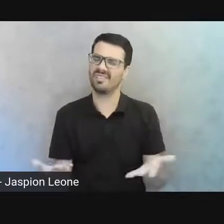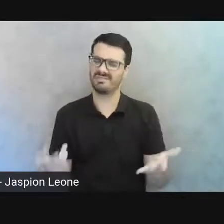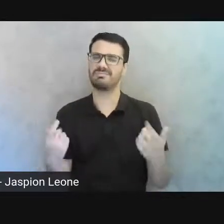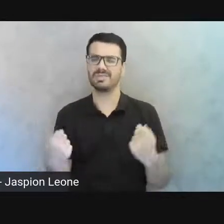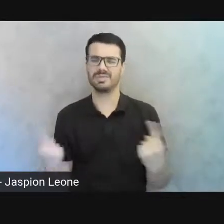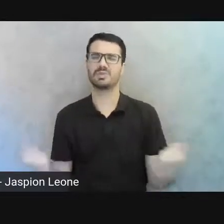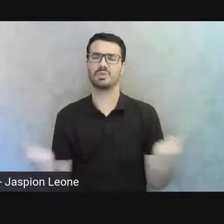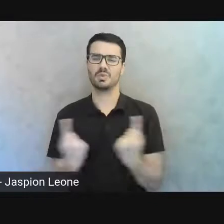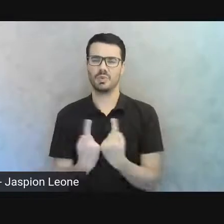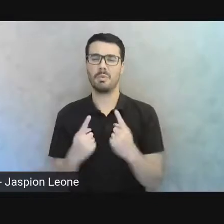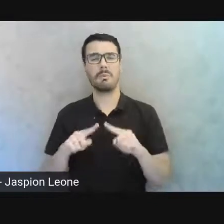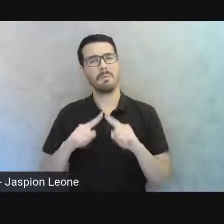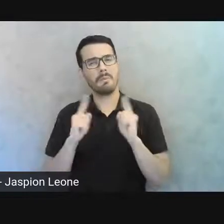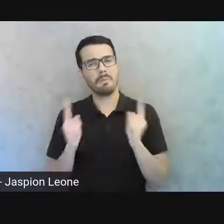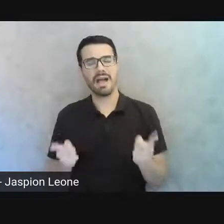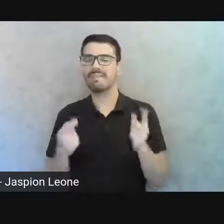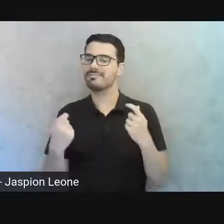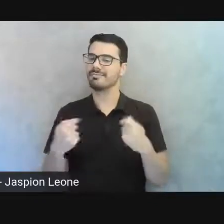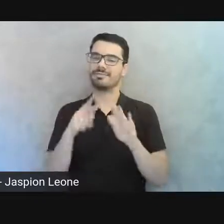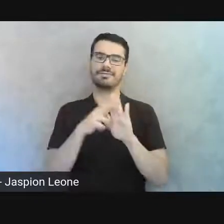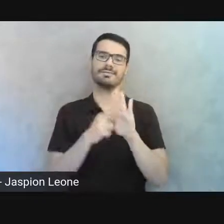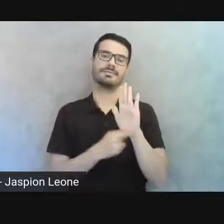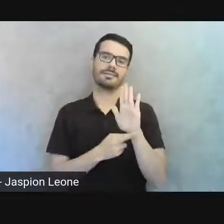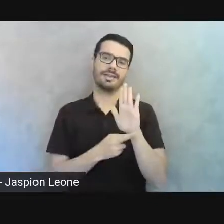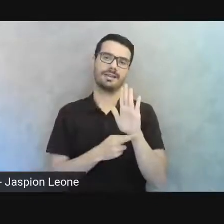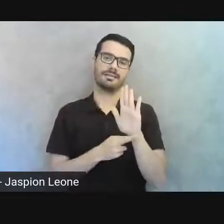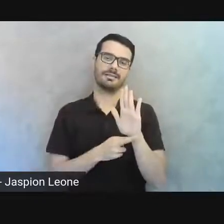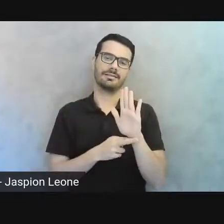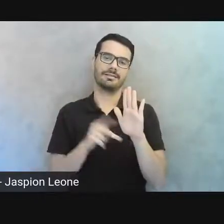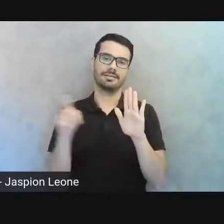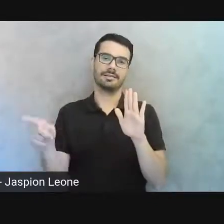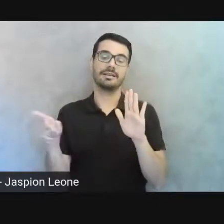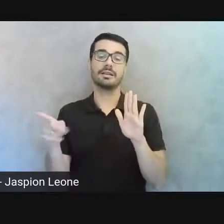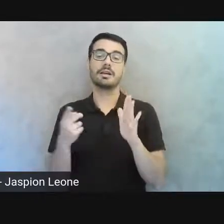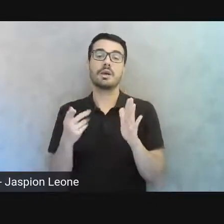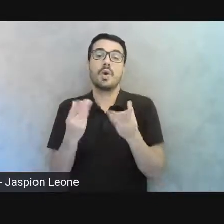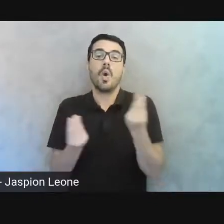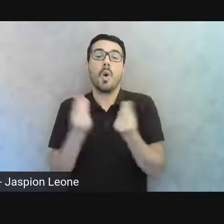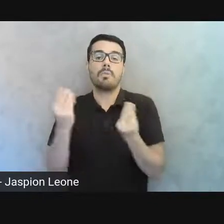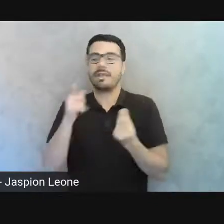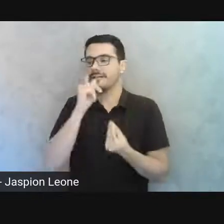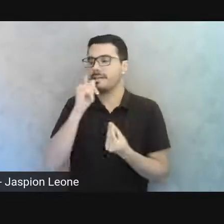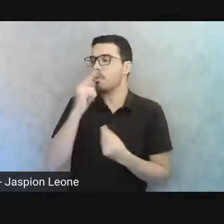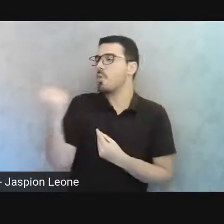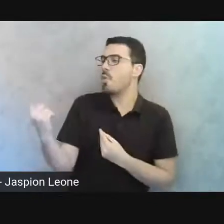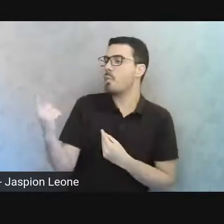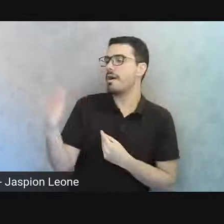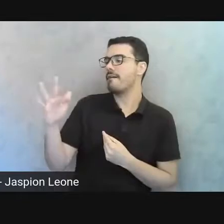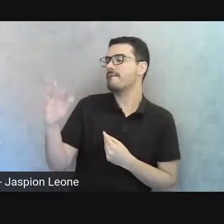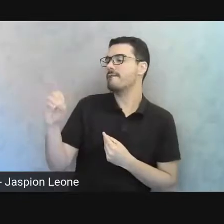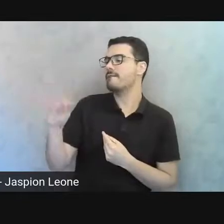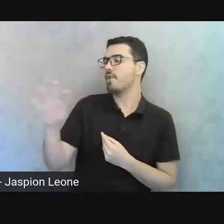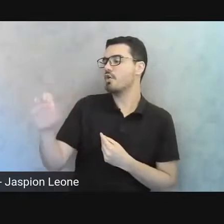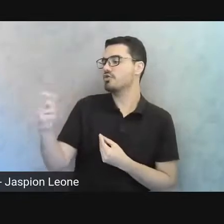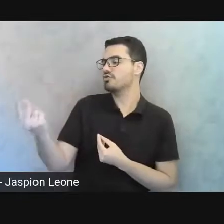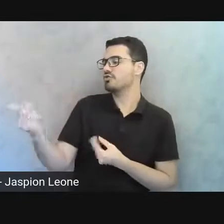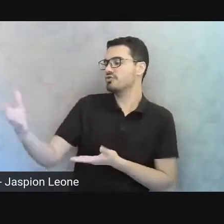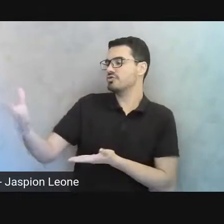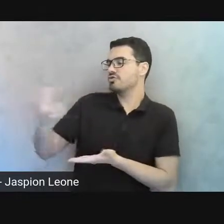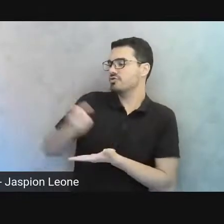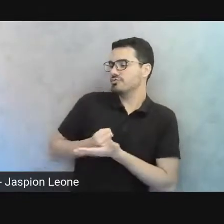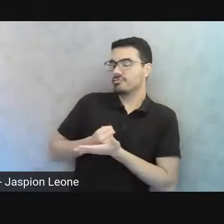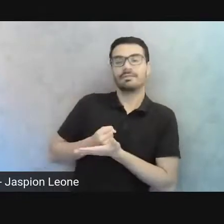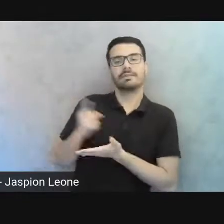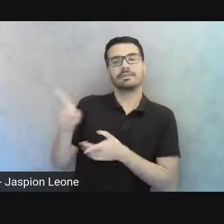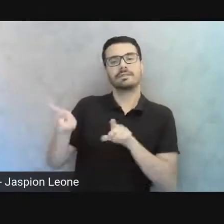duas. Você precisa de regras que consigam dispersar a origem do dinheiro e precisa também de regras que